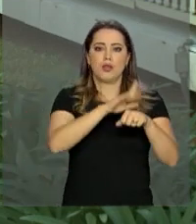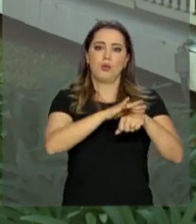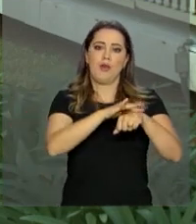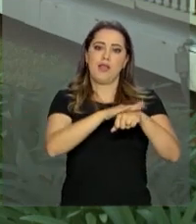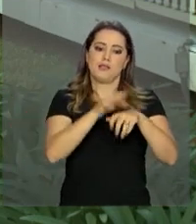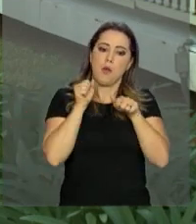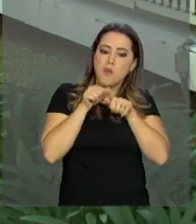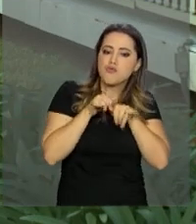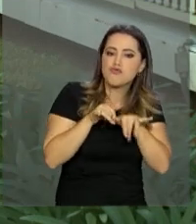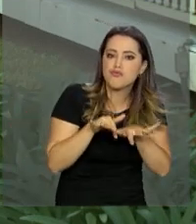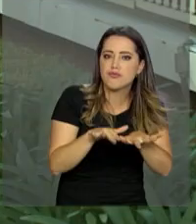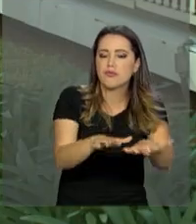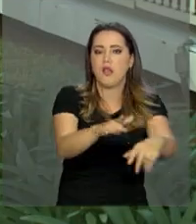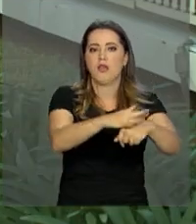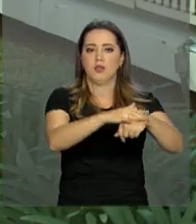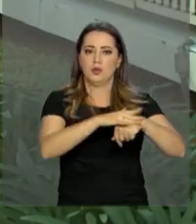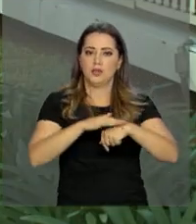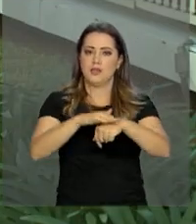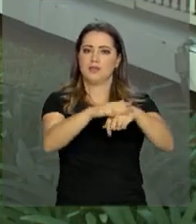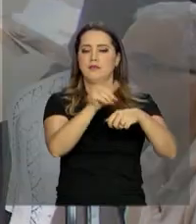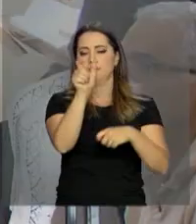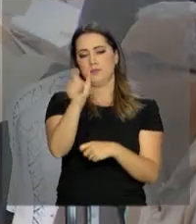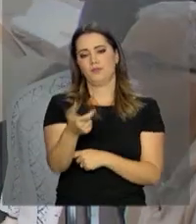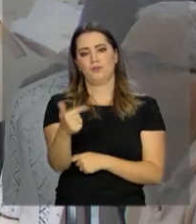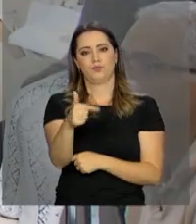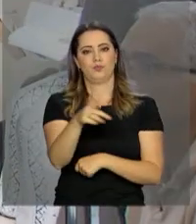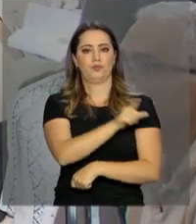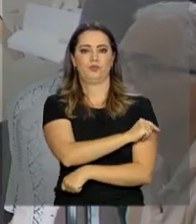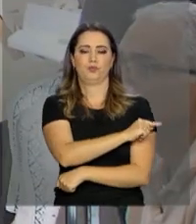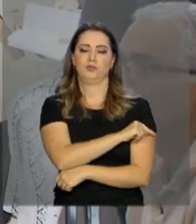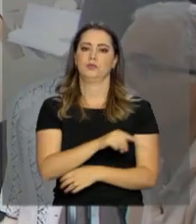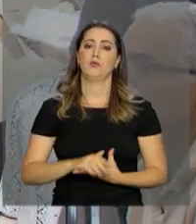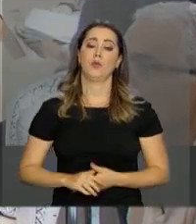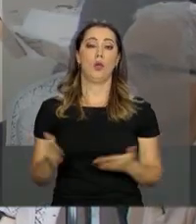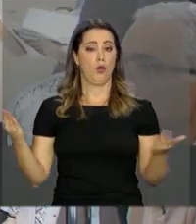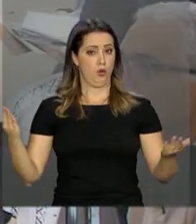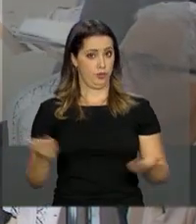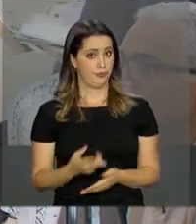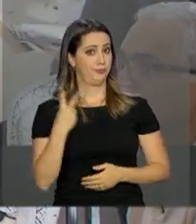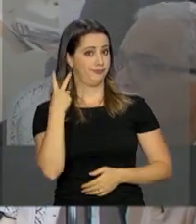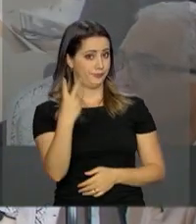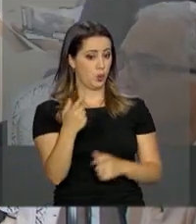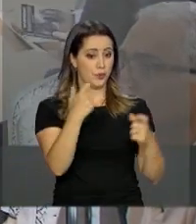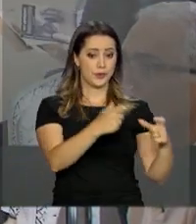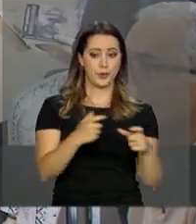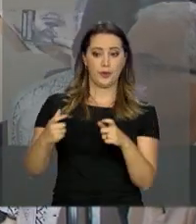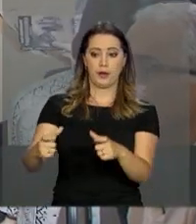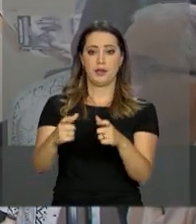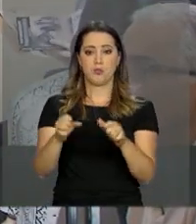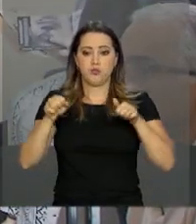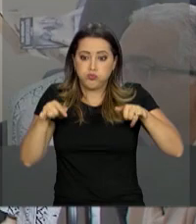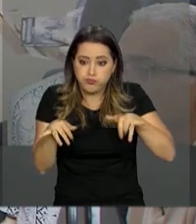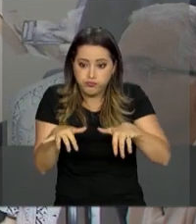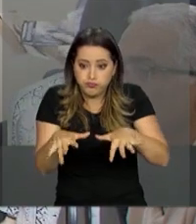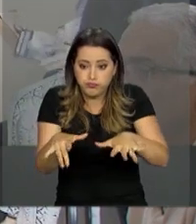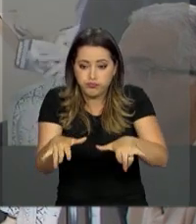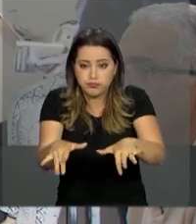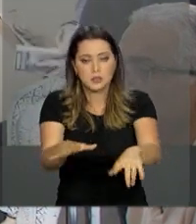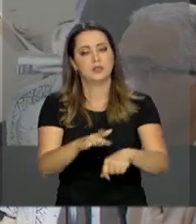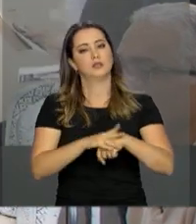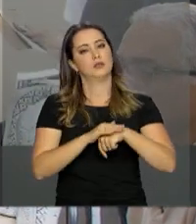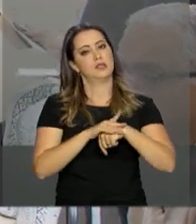propagação do vírus principalmente nas pessoas que não foram vacinados atualmente o país enfrenta dois surtos de sarampo em roraima e